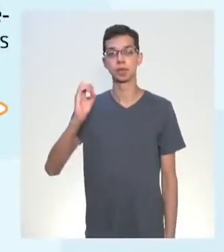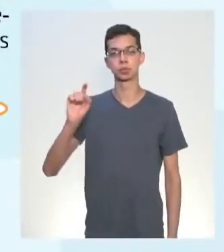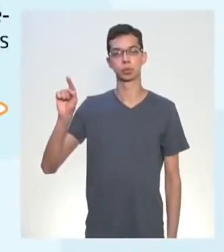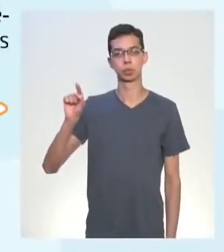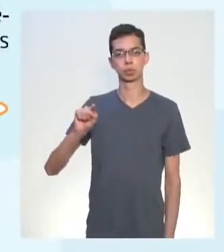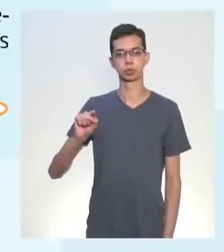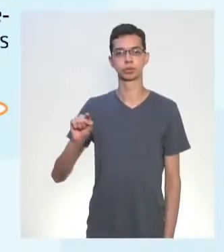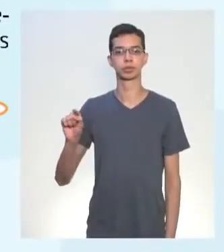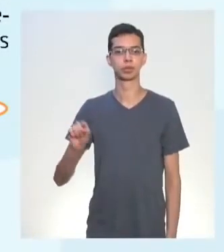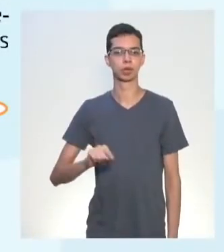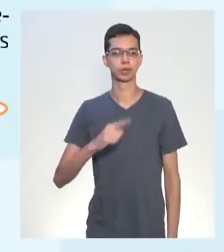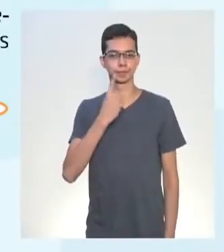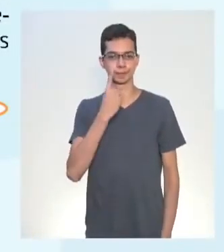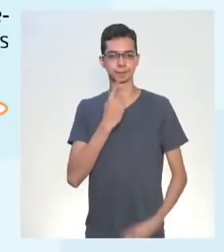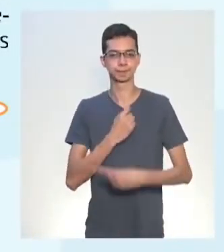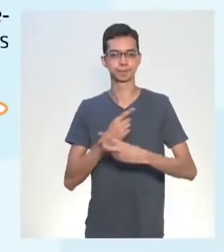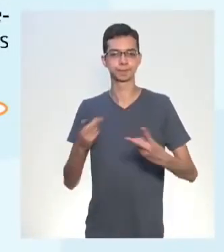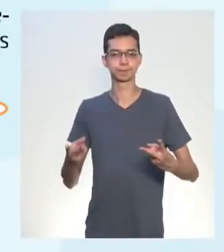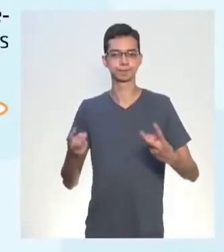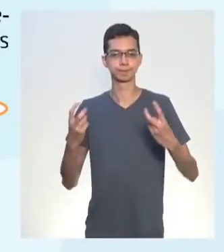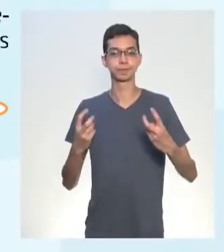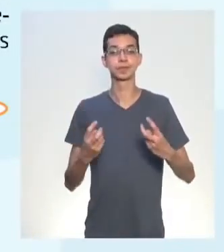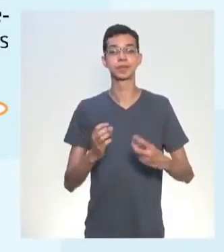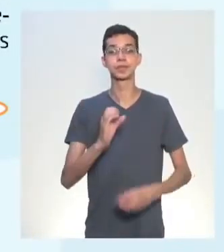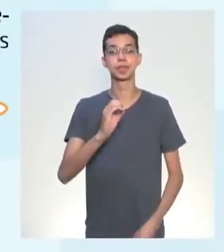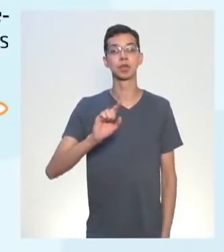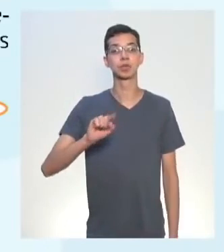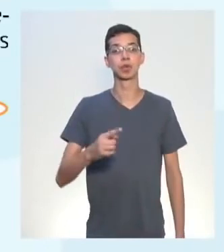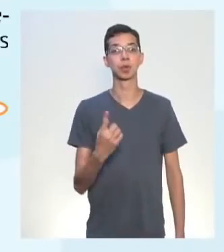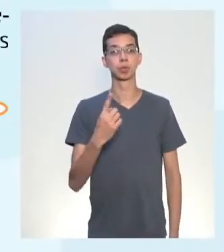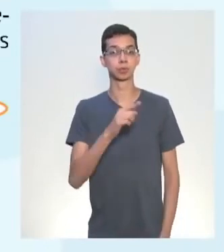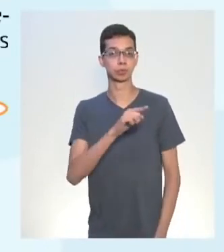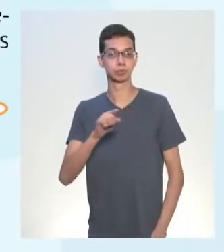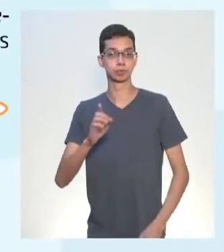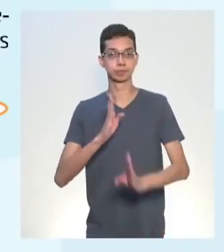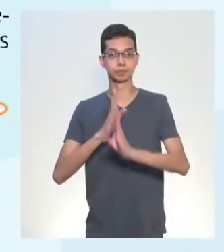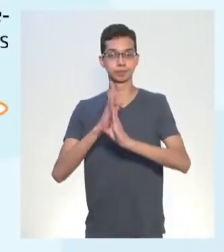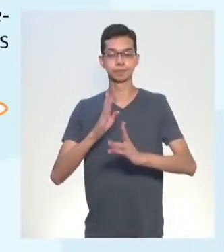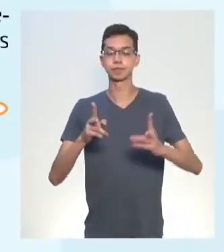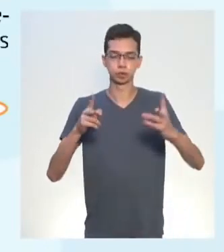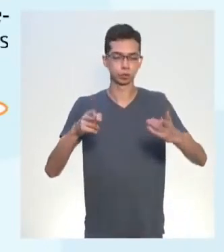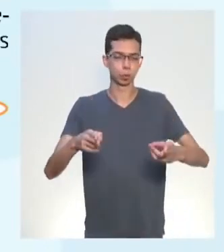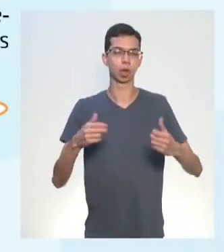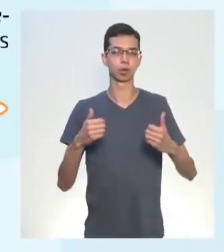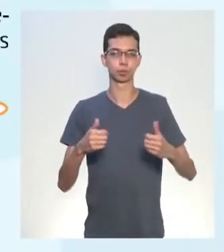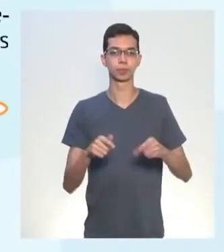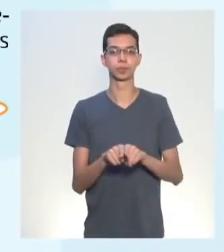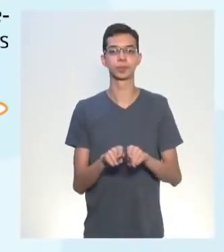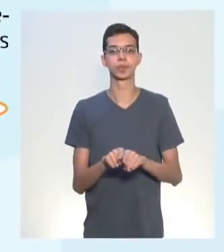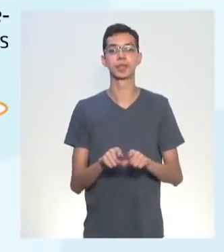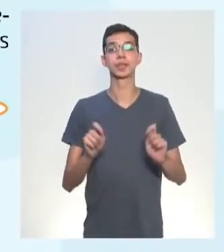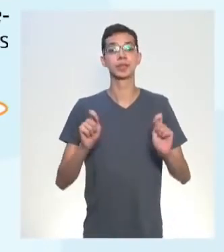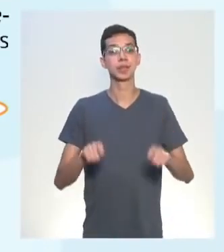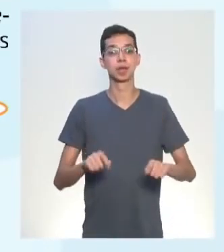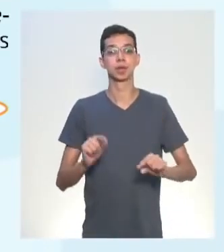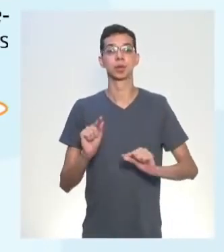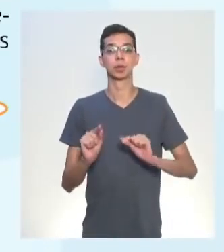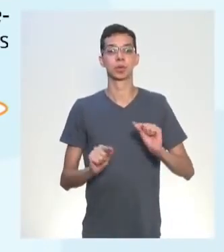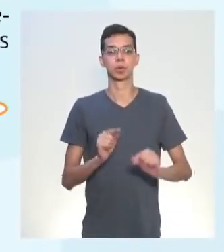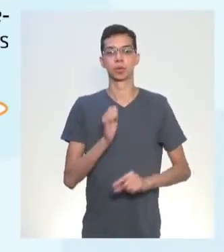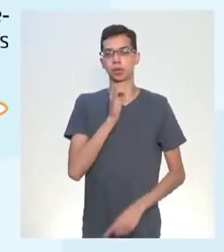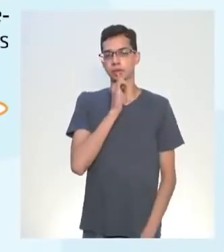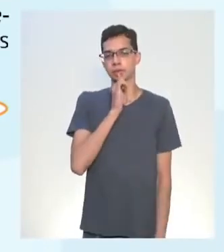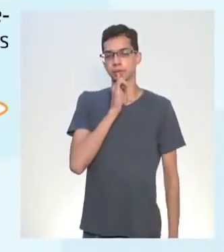décimo, conforme vocês acharam. Também daria para multiplicar aqui, né? 2 vezes 5, 10, conta 2 casinhas decimais, aí